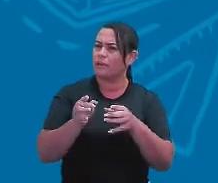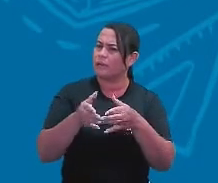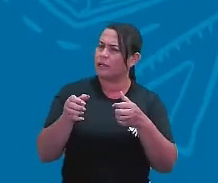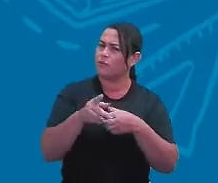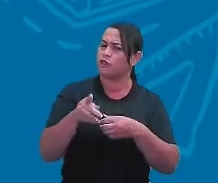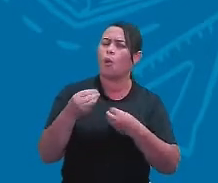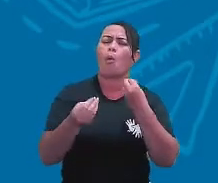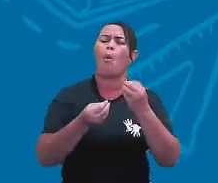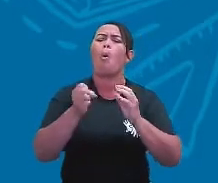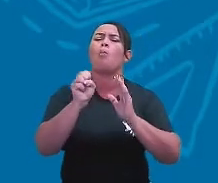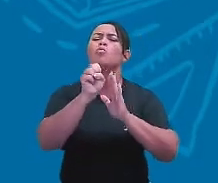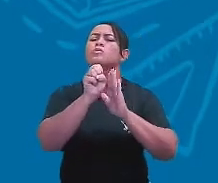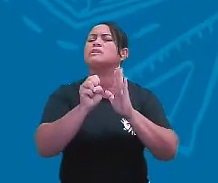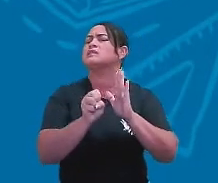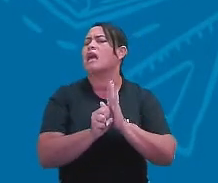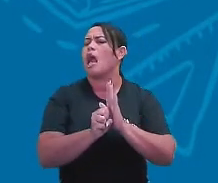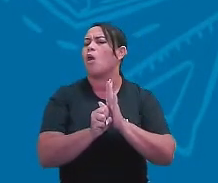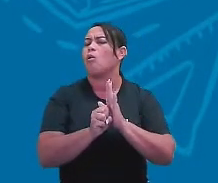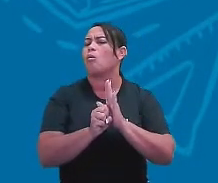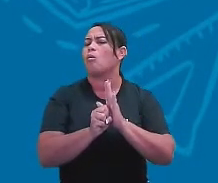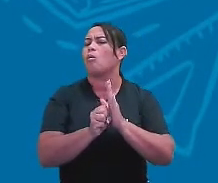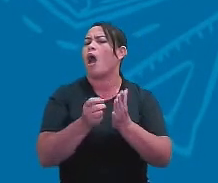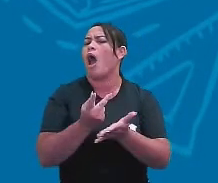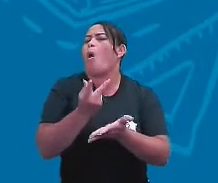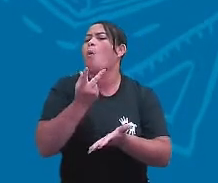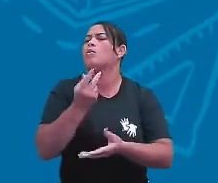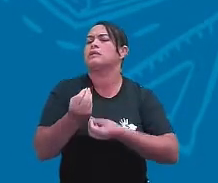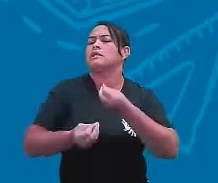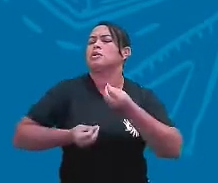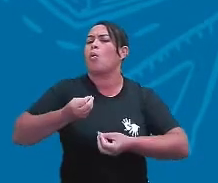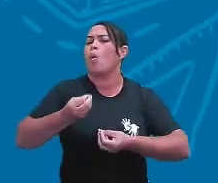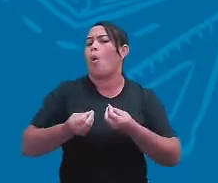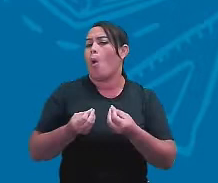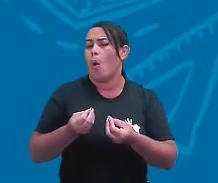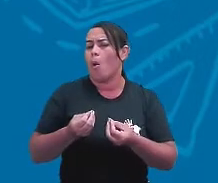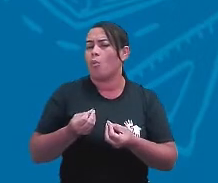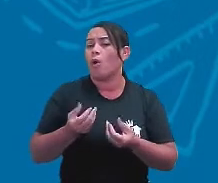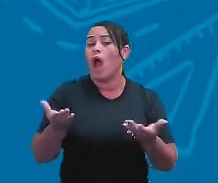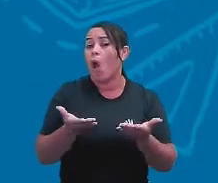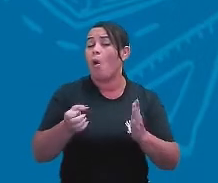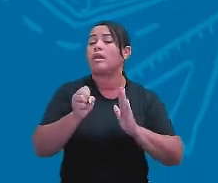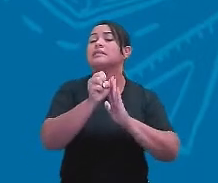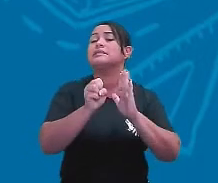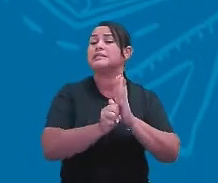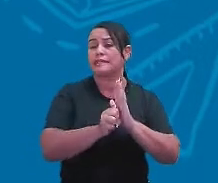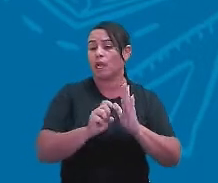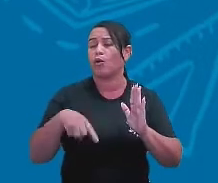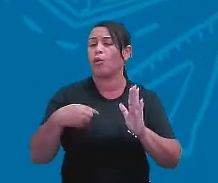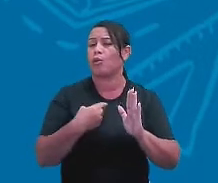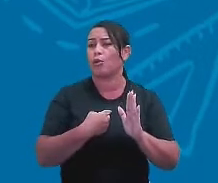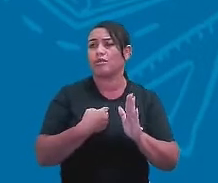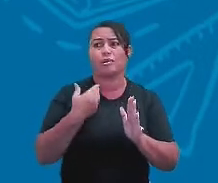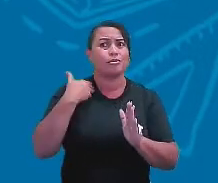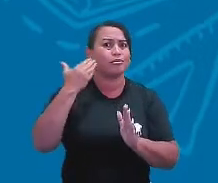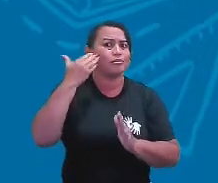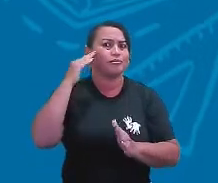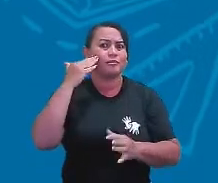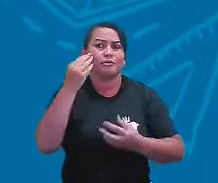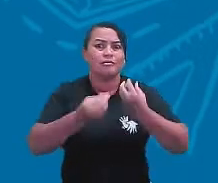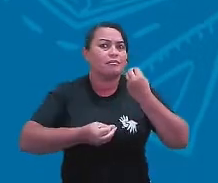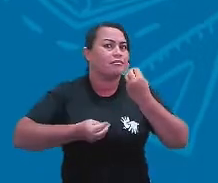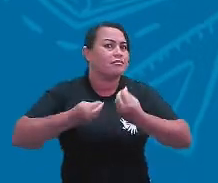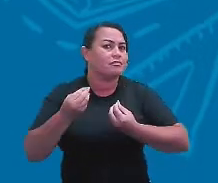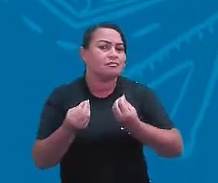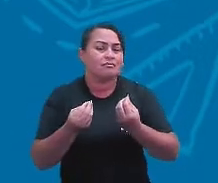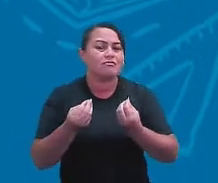o século. Em que século ocorreu? Né? Que século nós estamos, professora? Eu nem sei identificar como